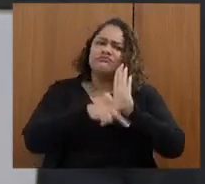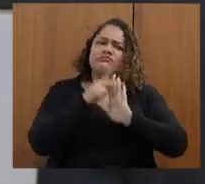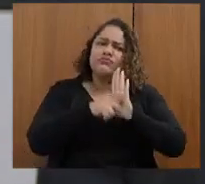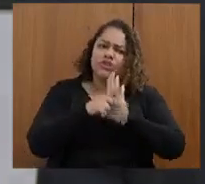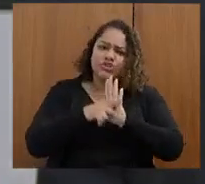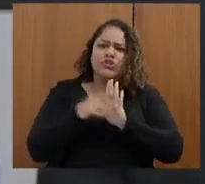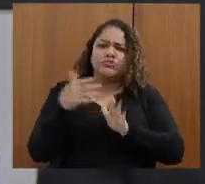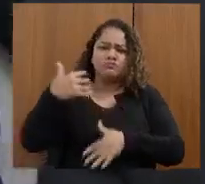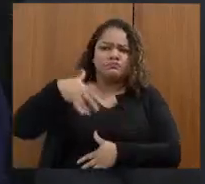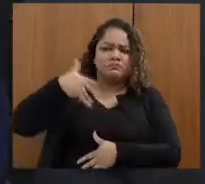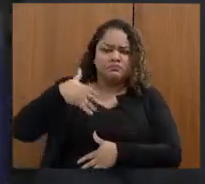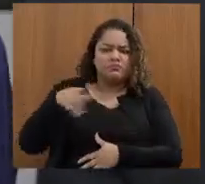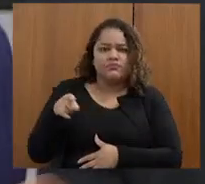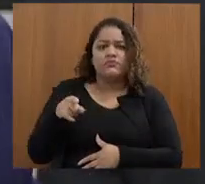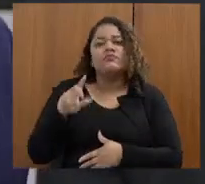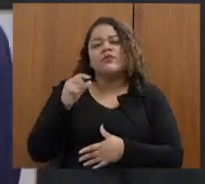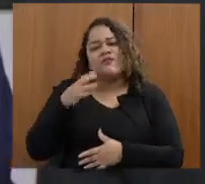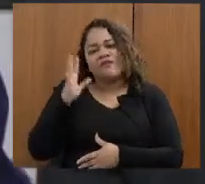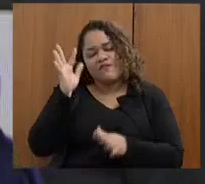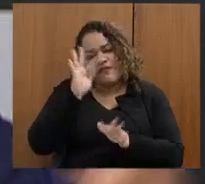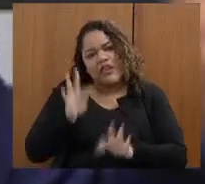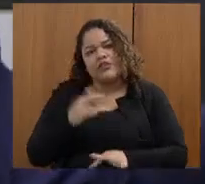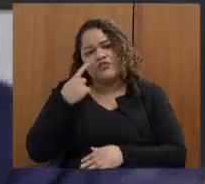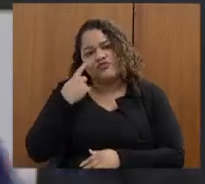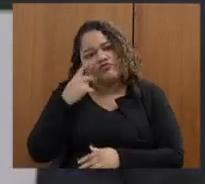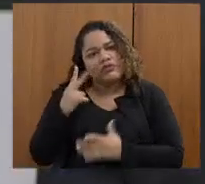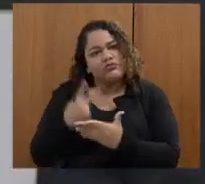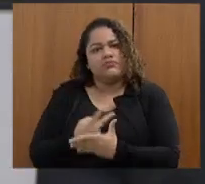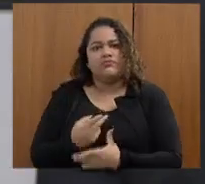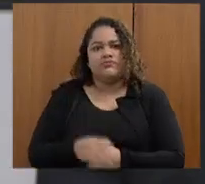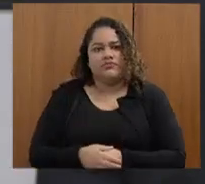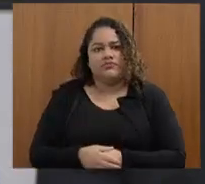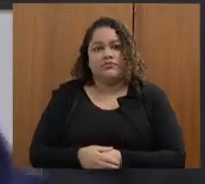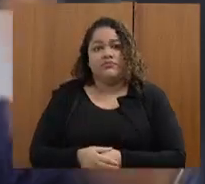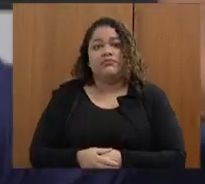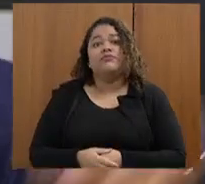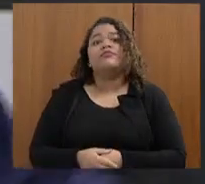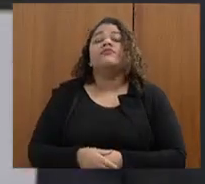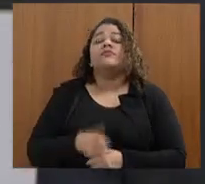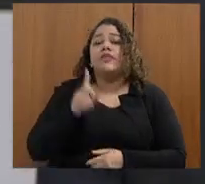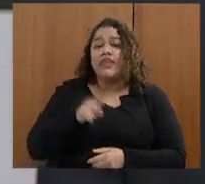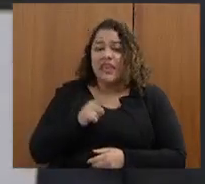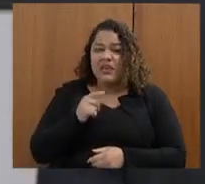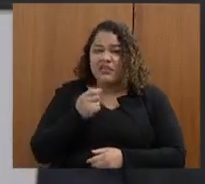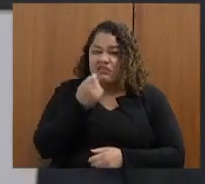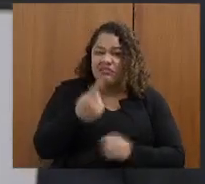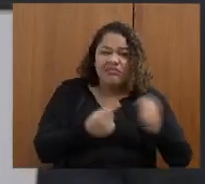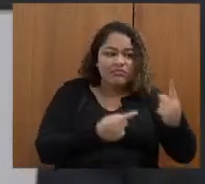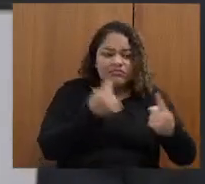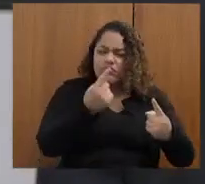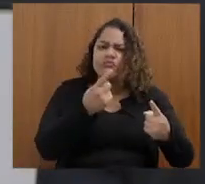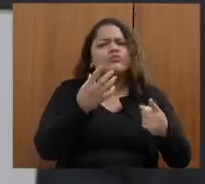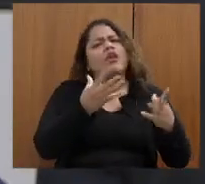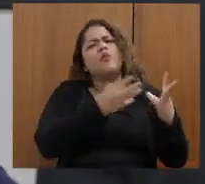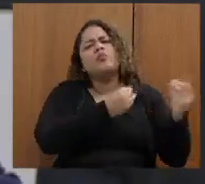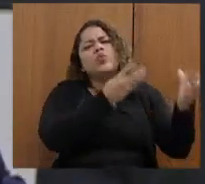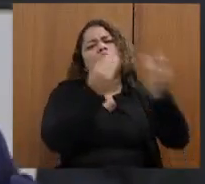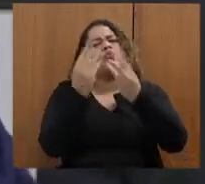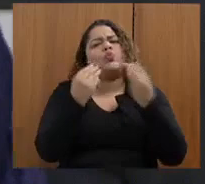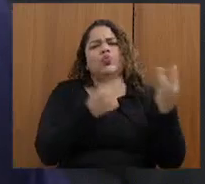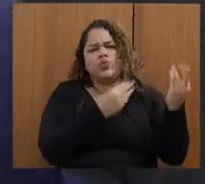está acontecendo e não é coisa assim pontuais pequenas não isso está acontecendo de forma pacífica para todo lado